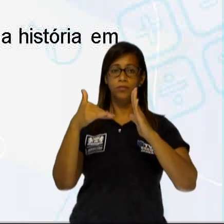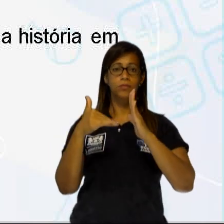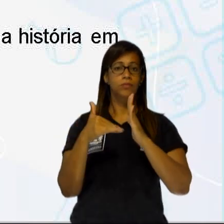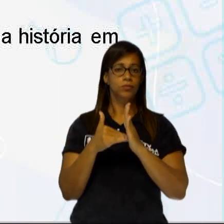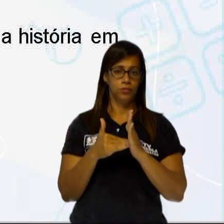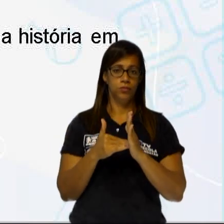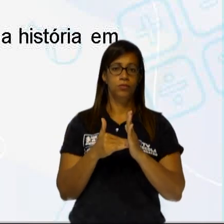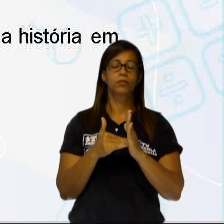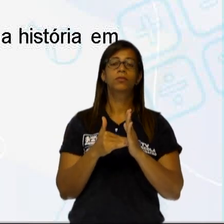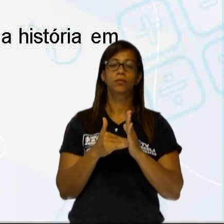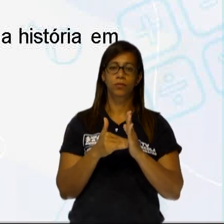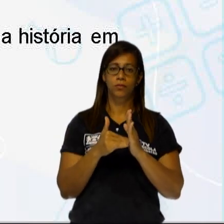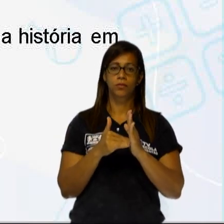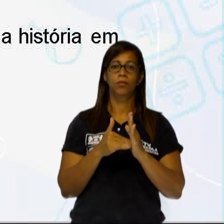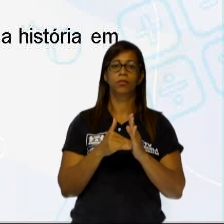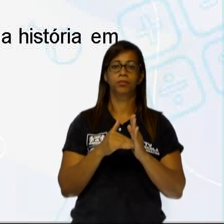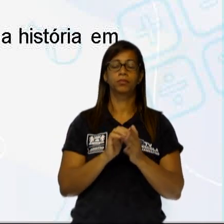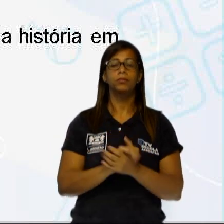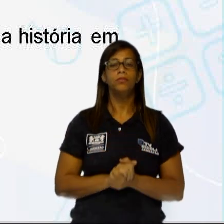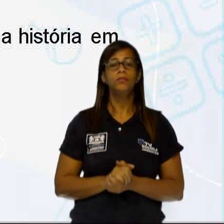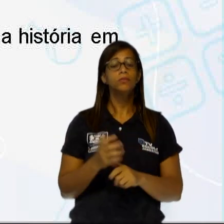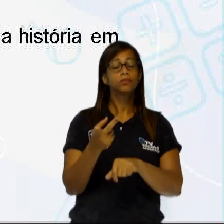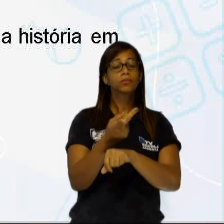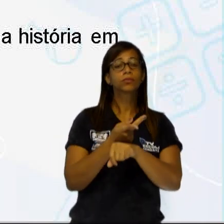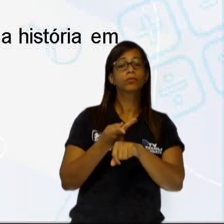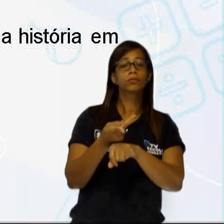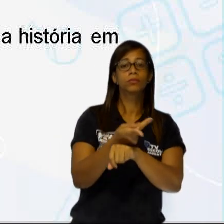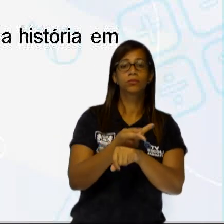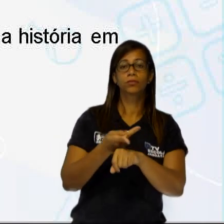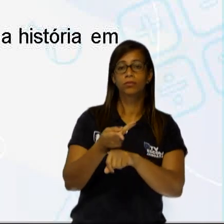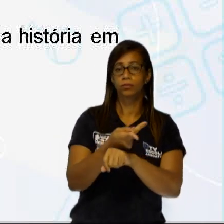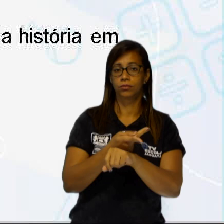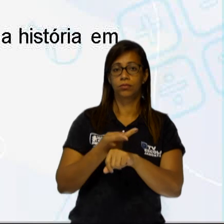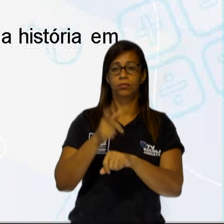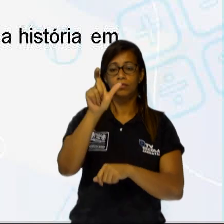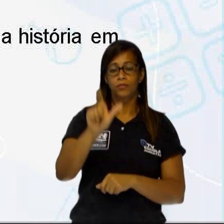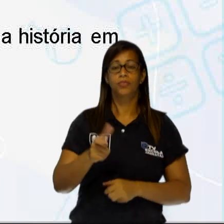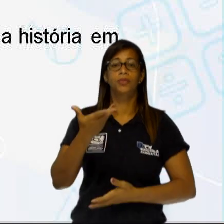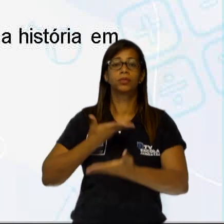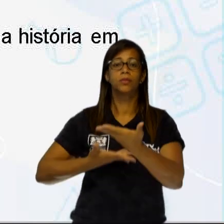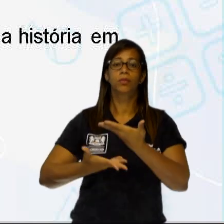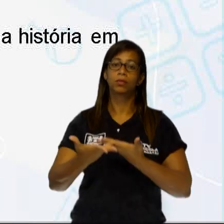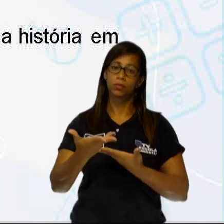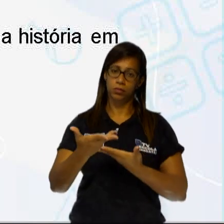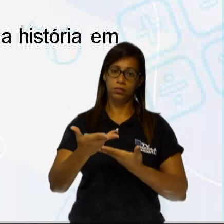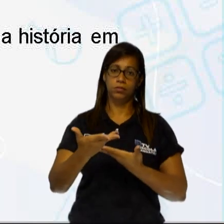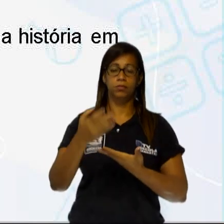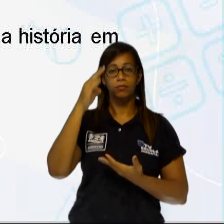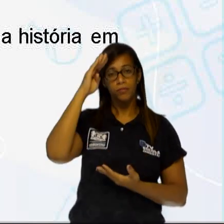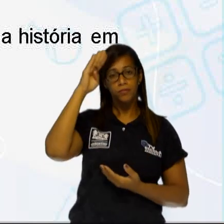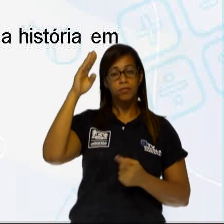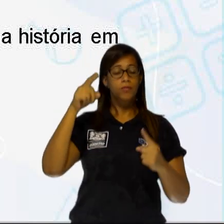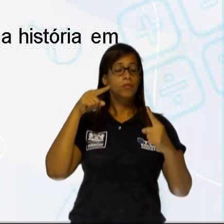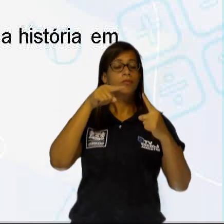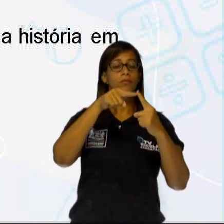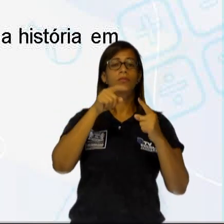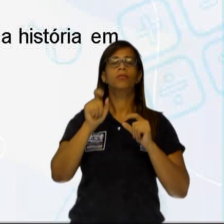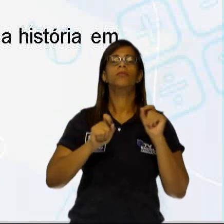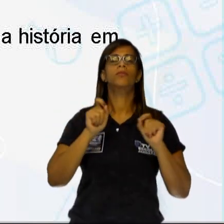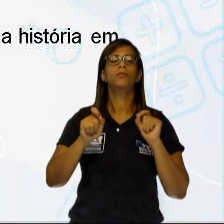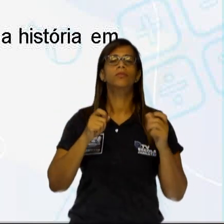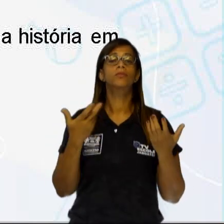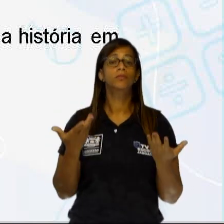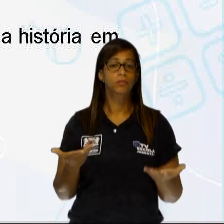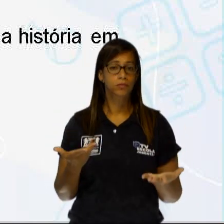institucionais ou comerciais, buscam a adesão do interlocutor. No texto 14, o principal recurso para atingir esse objetivo